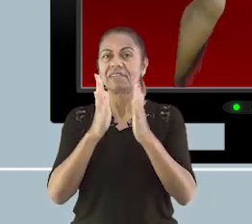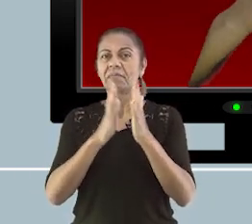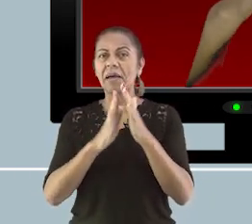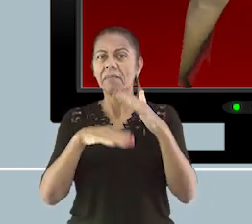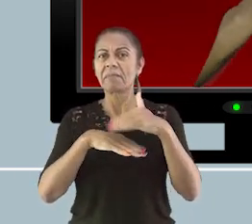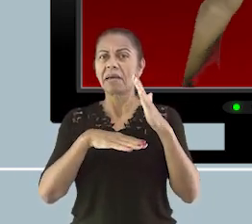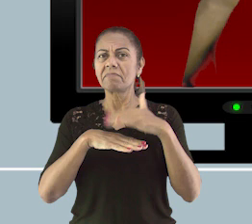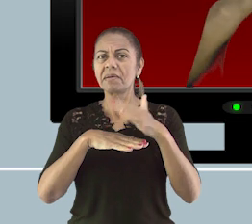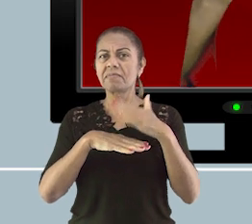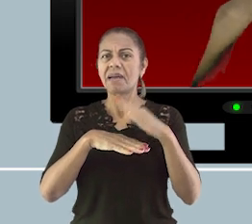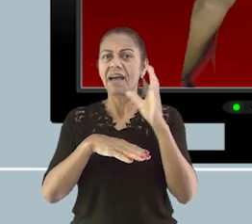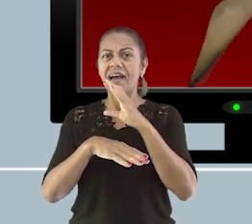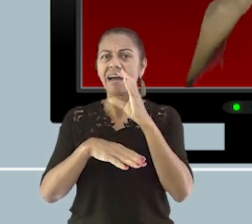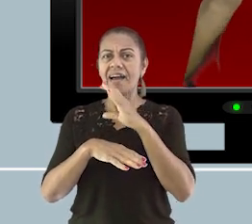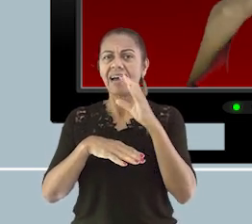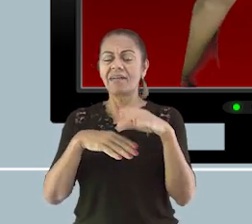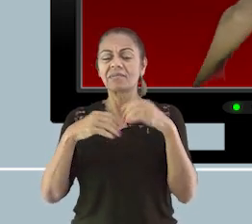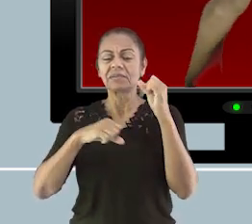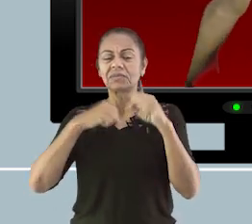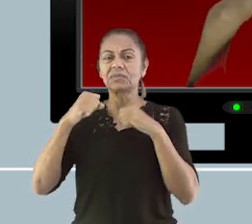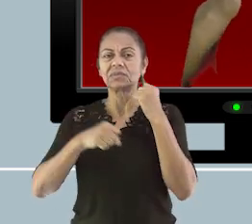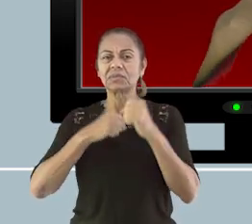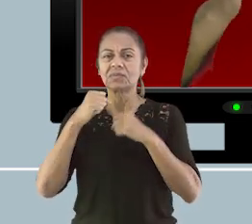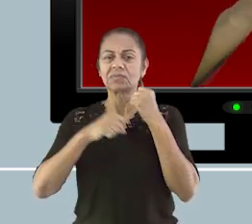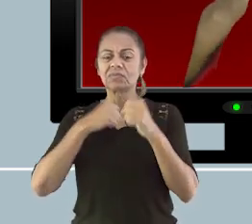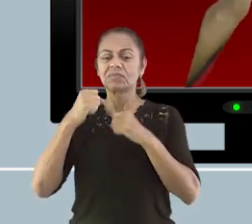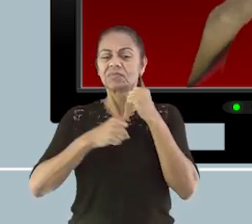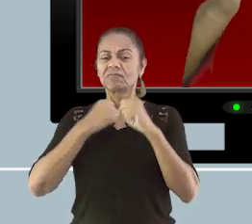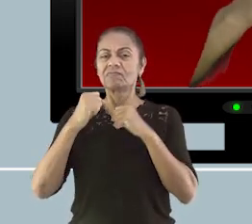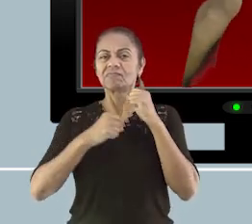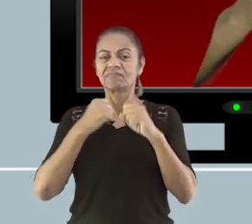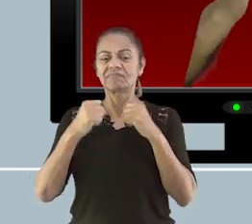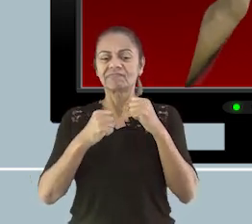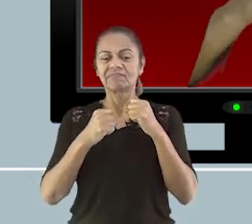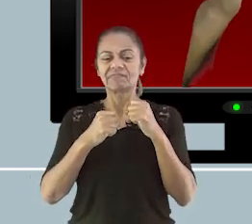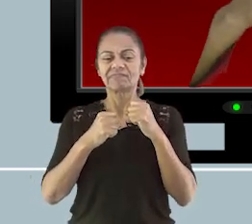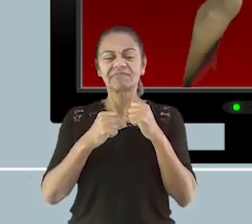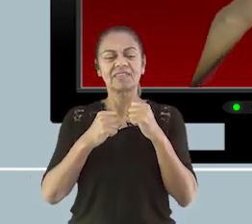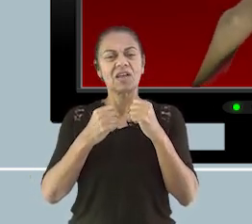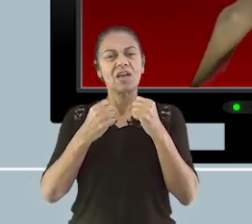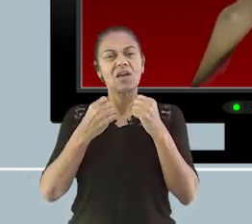Mais rápido. Mais rápido, mais rápido. Oh, tá batendo mais rápido.